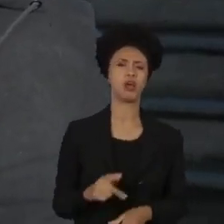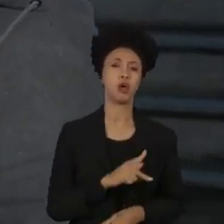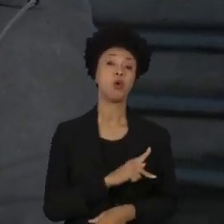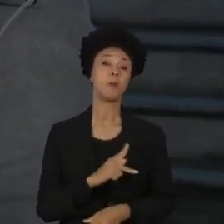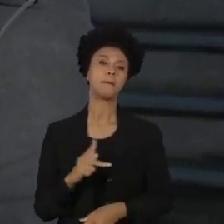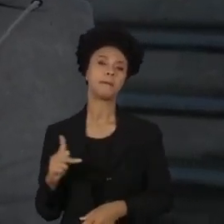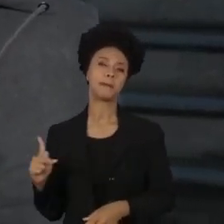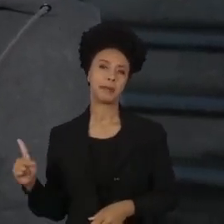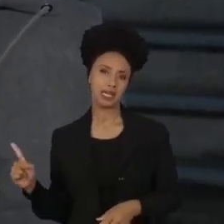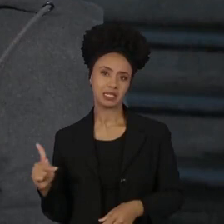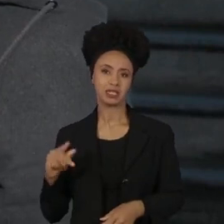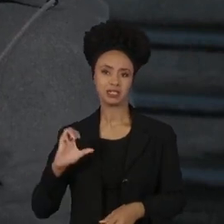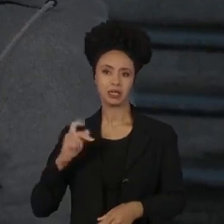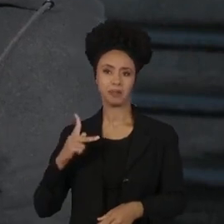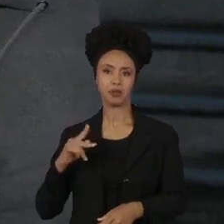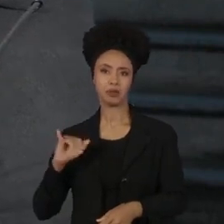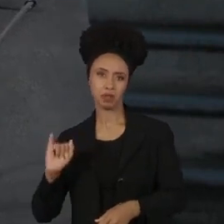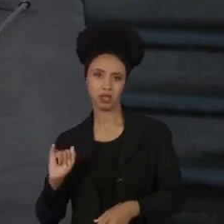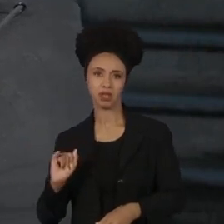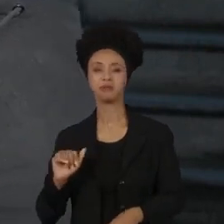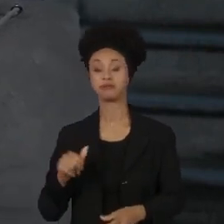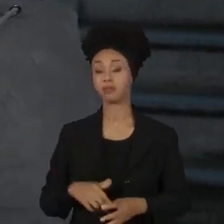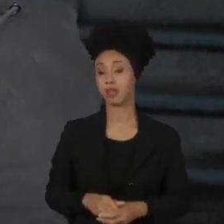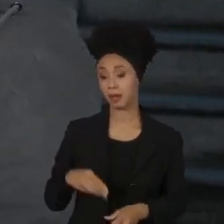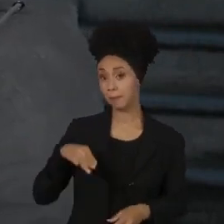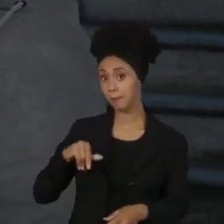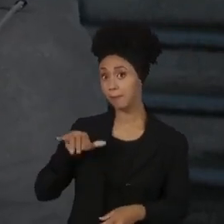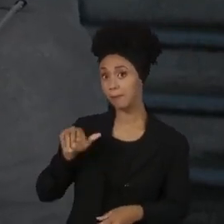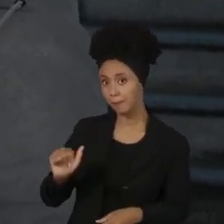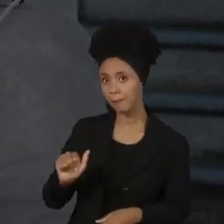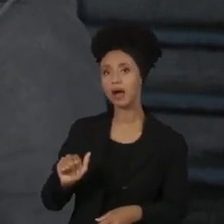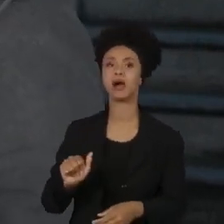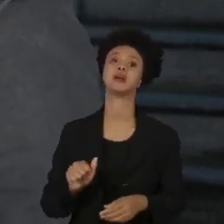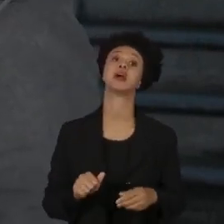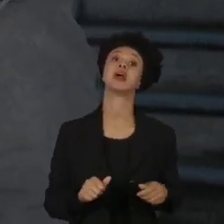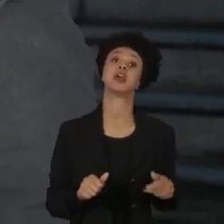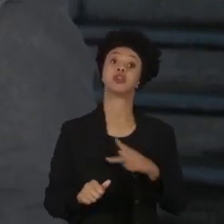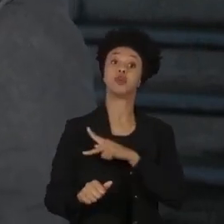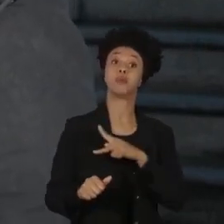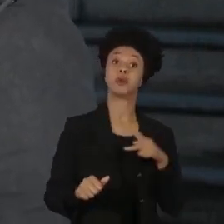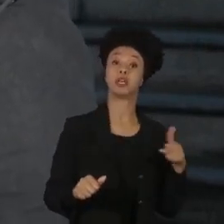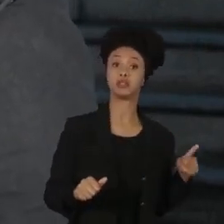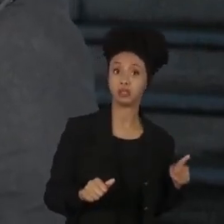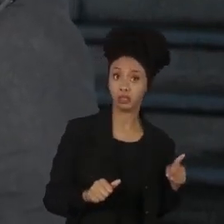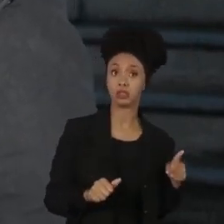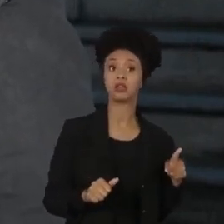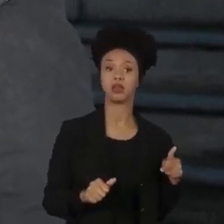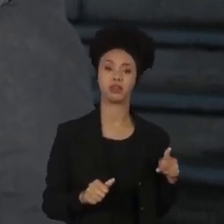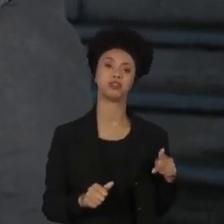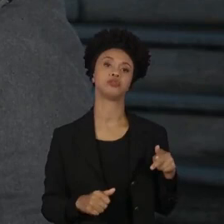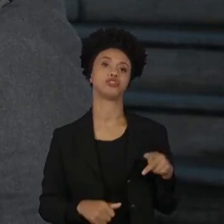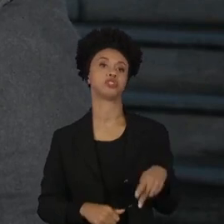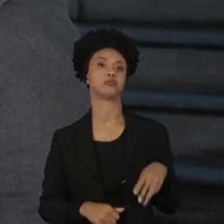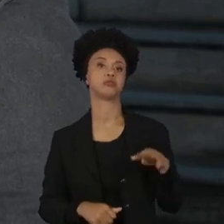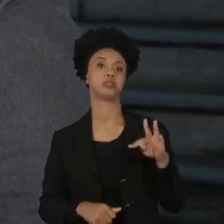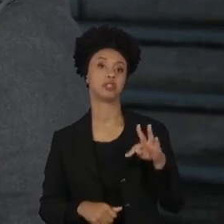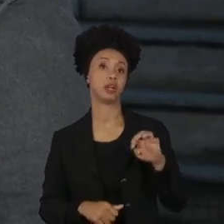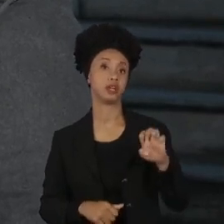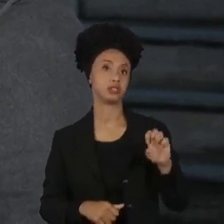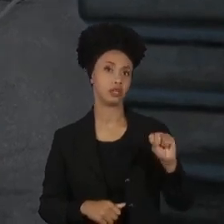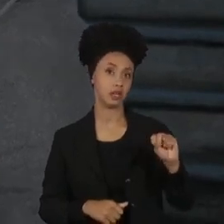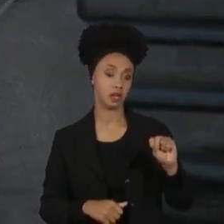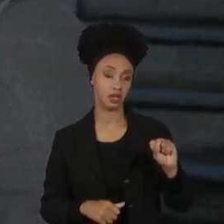de janeiro, senador Arthur Maia, se reuniu com o presidente do Tribunal Superior Eleitoral, Alexandre de Moraes.